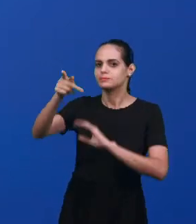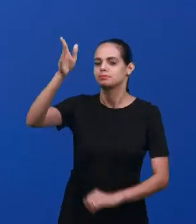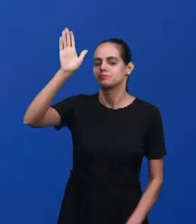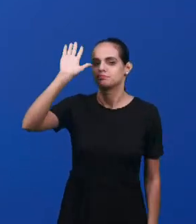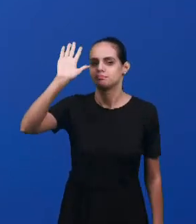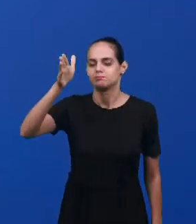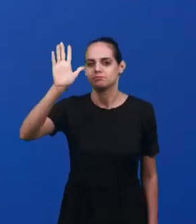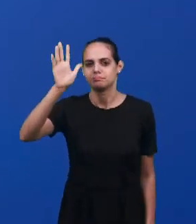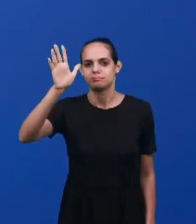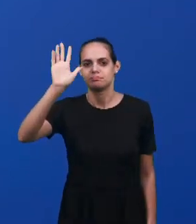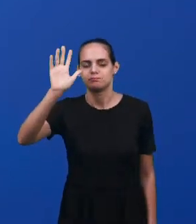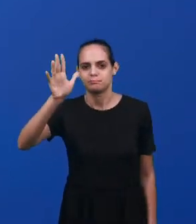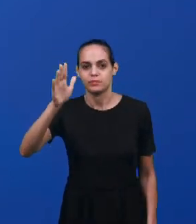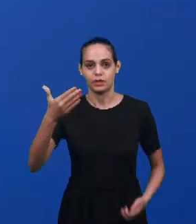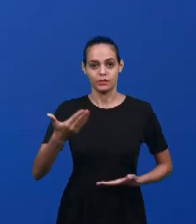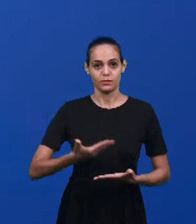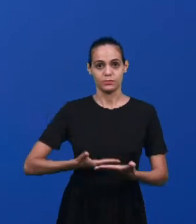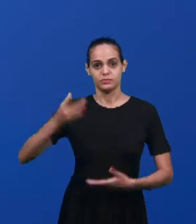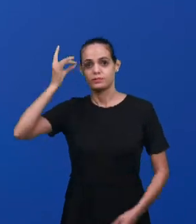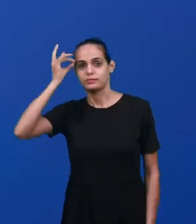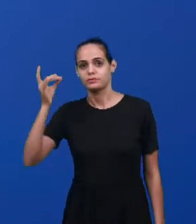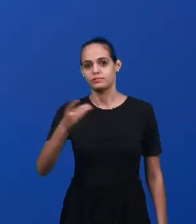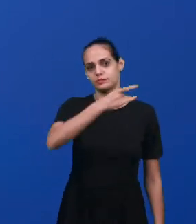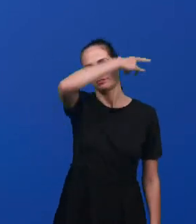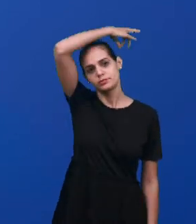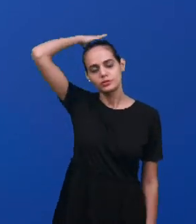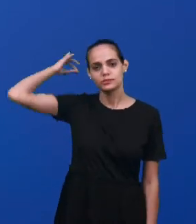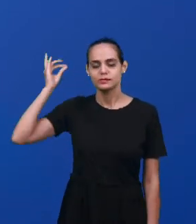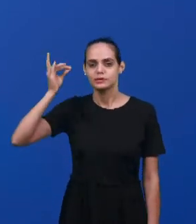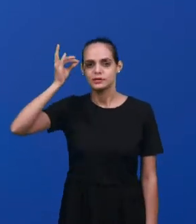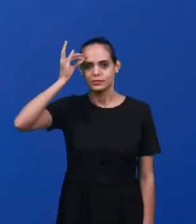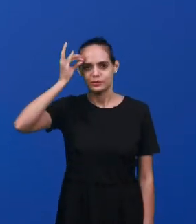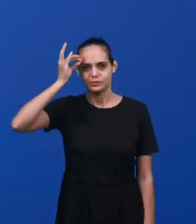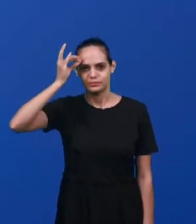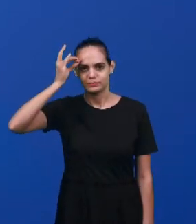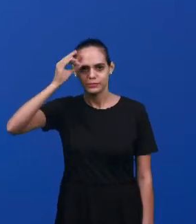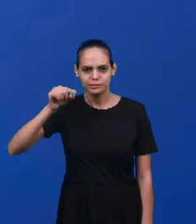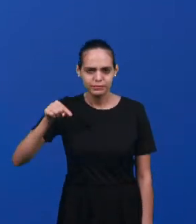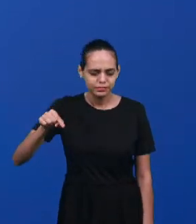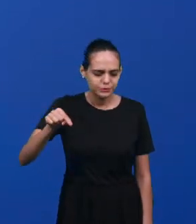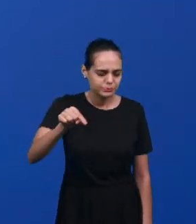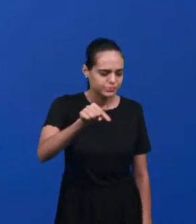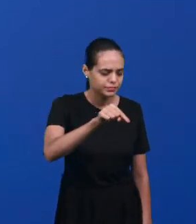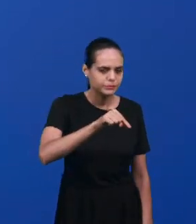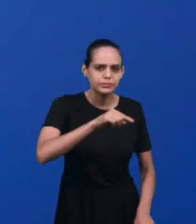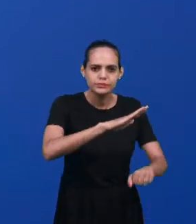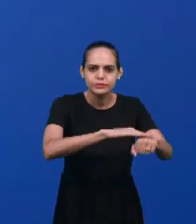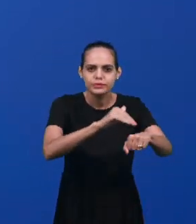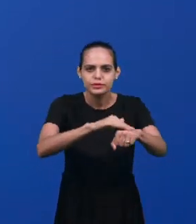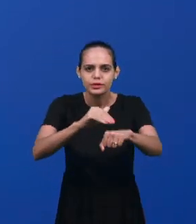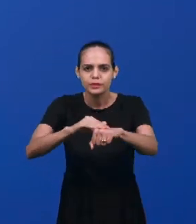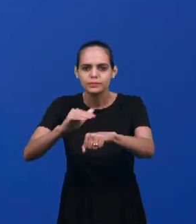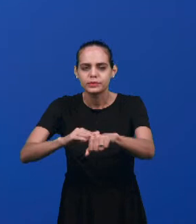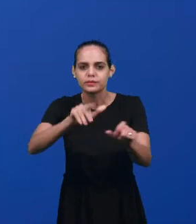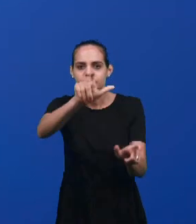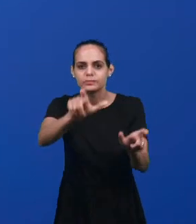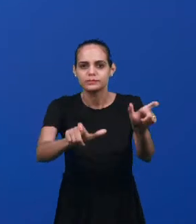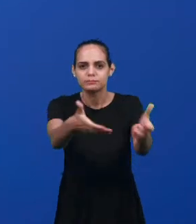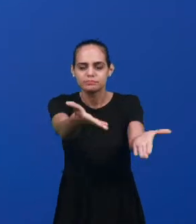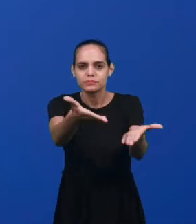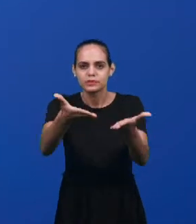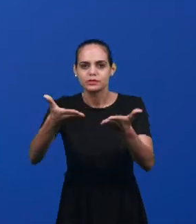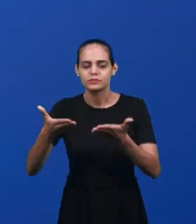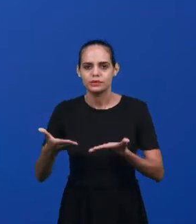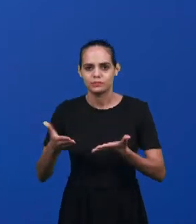o servo fala do Espírito Santo que saiu, está convidando a muitos. Muitos estão rejeitando a palavra do Senhor,